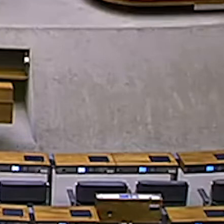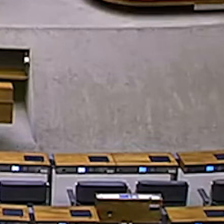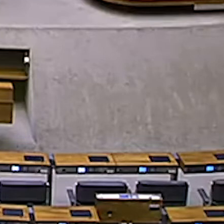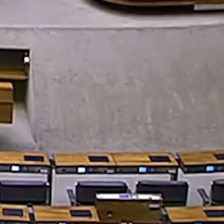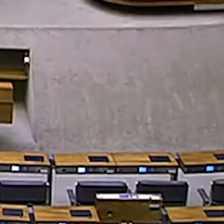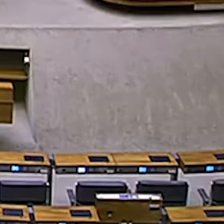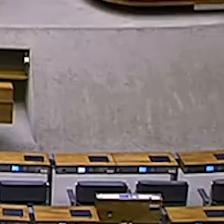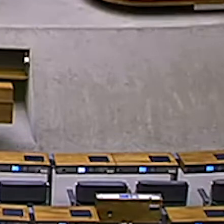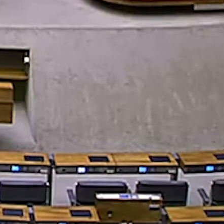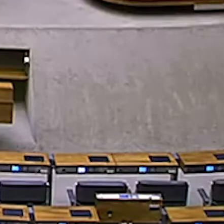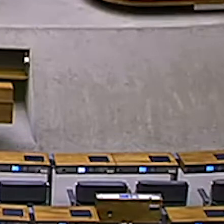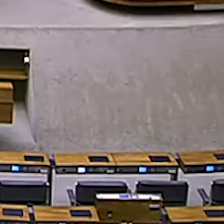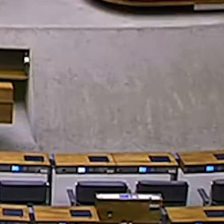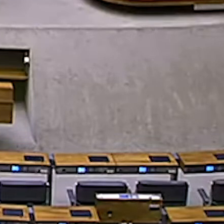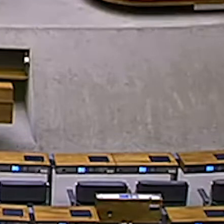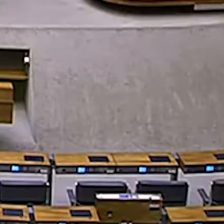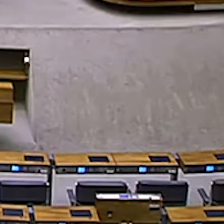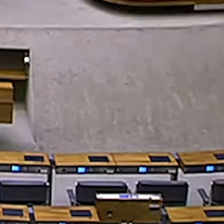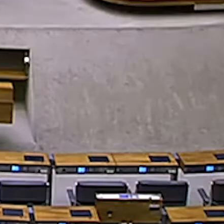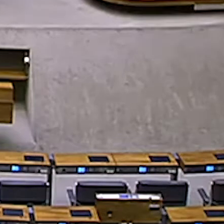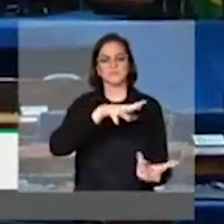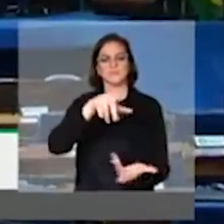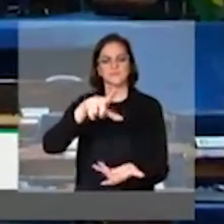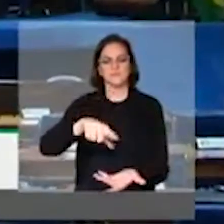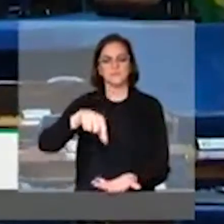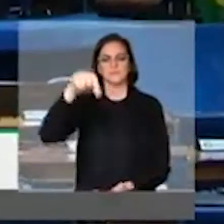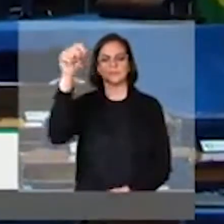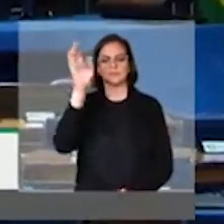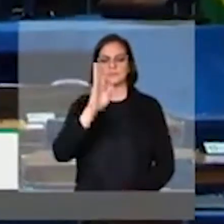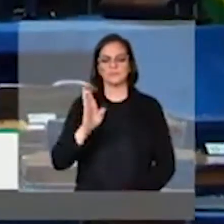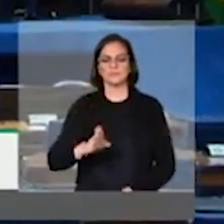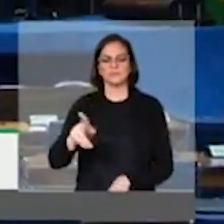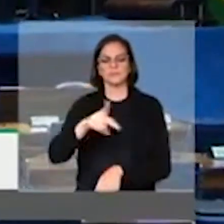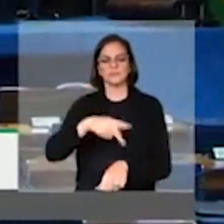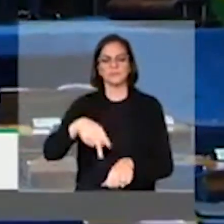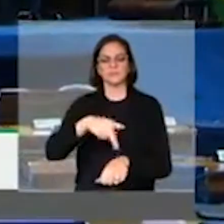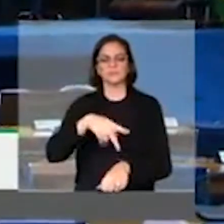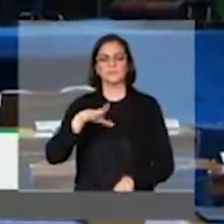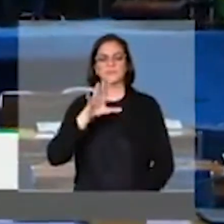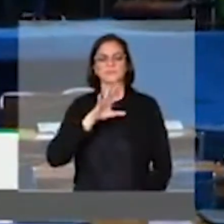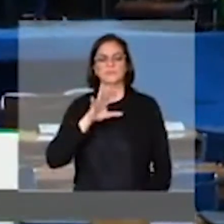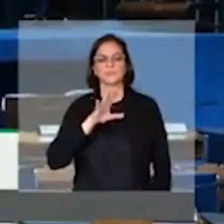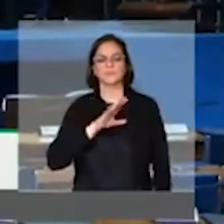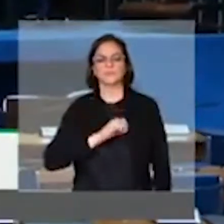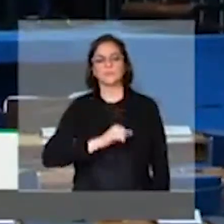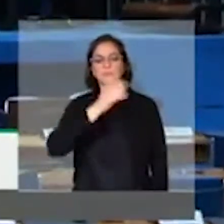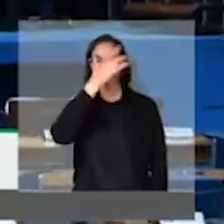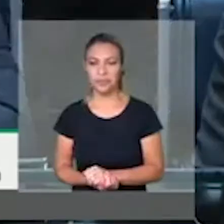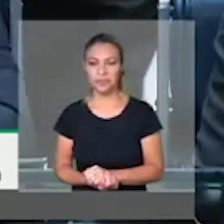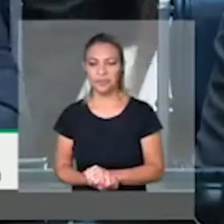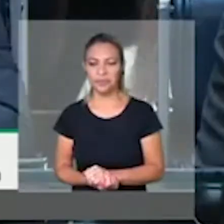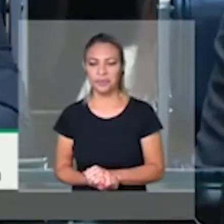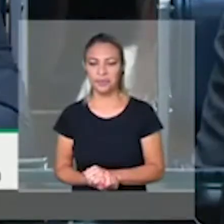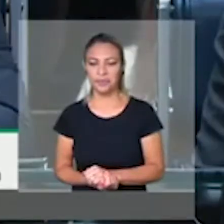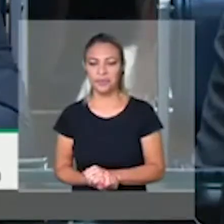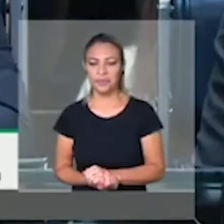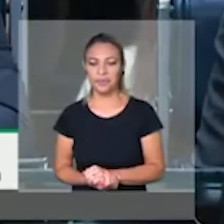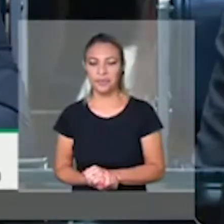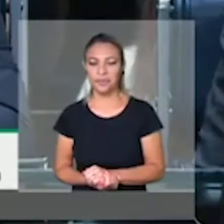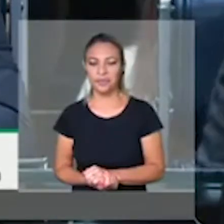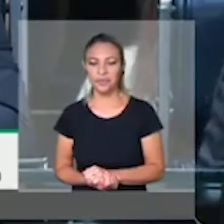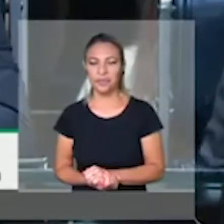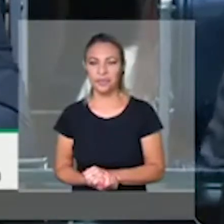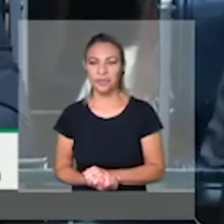A votação dos destaques ficou para as próximas semanas. E por último, o Congresso promulgou o orçamento impositivo, que torna